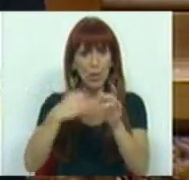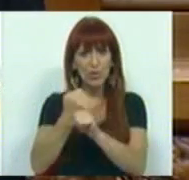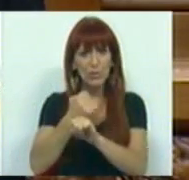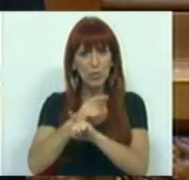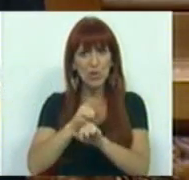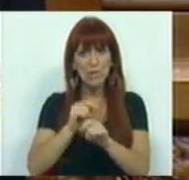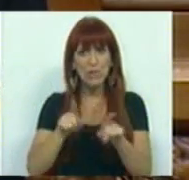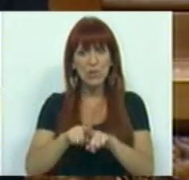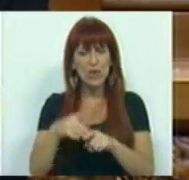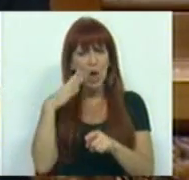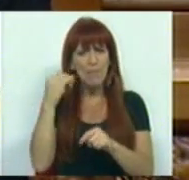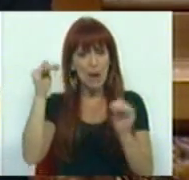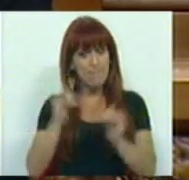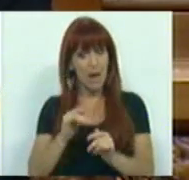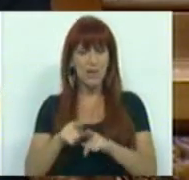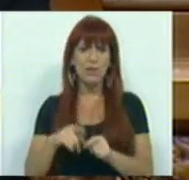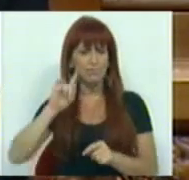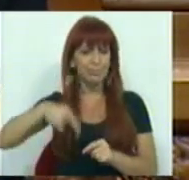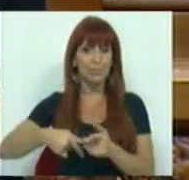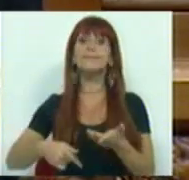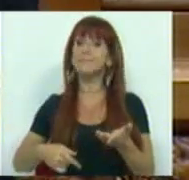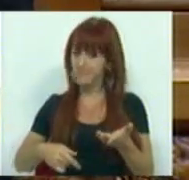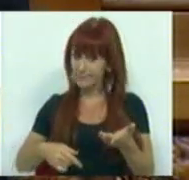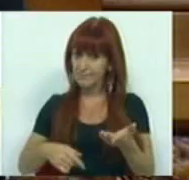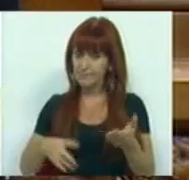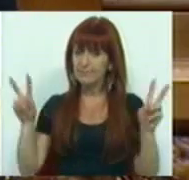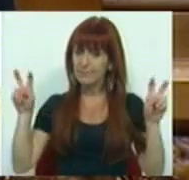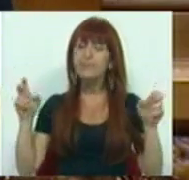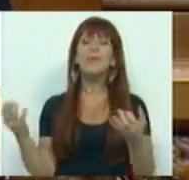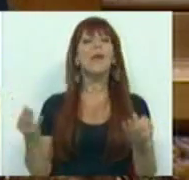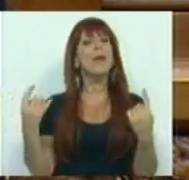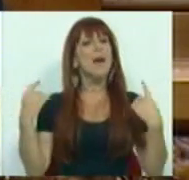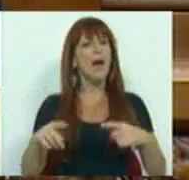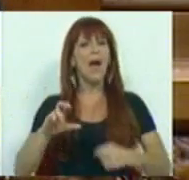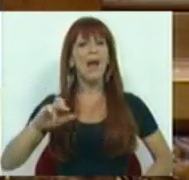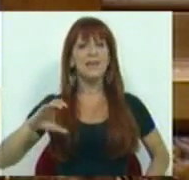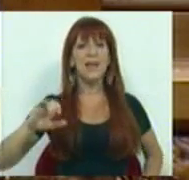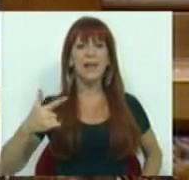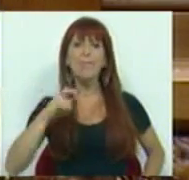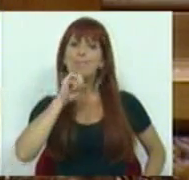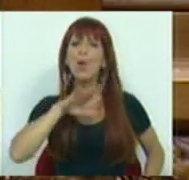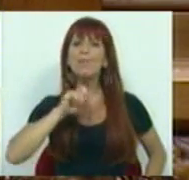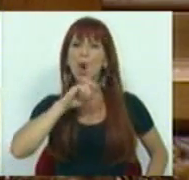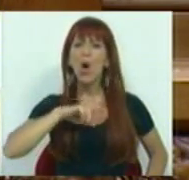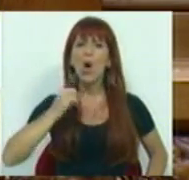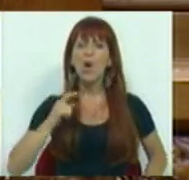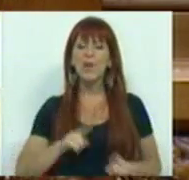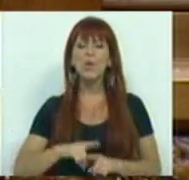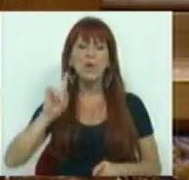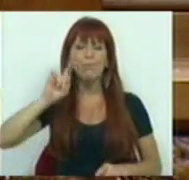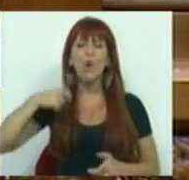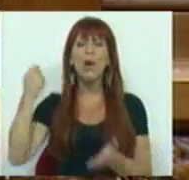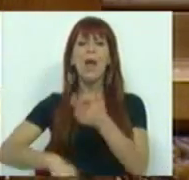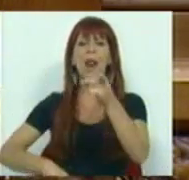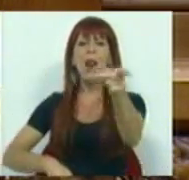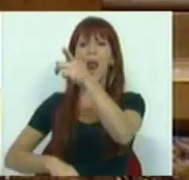e menos usual o seu incumprimento. De facto, a ACT pode levantar uma